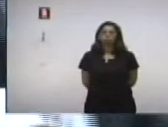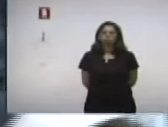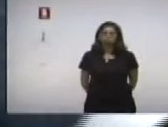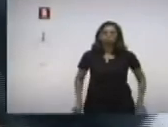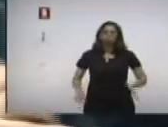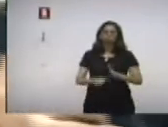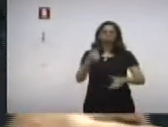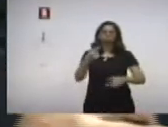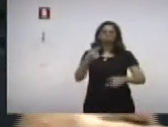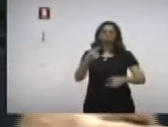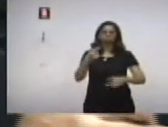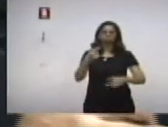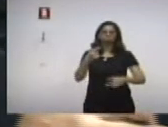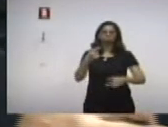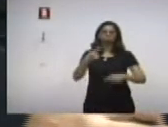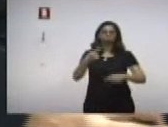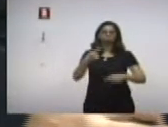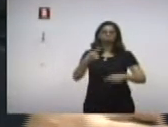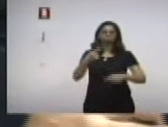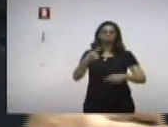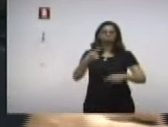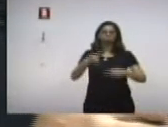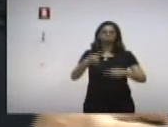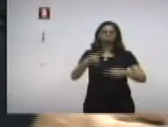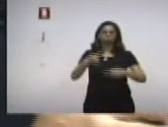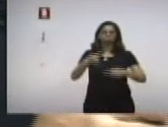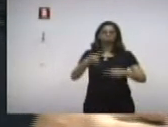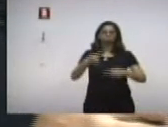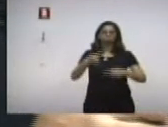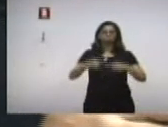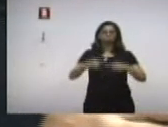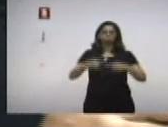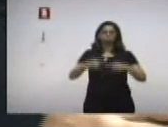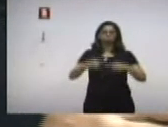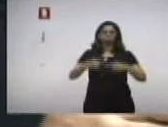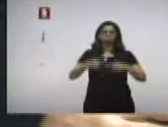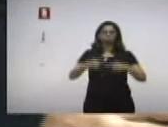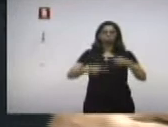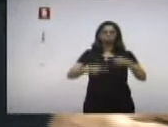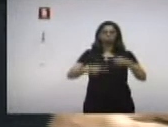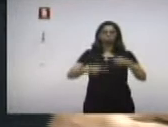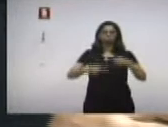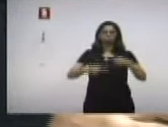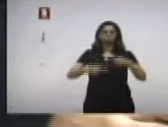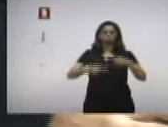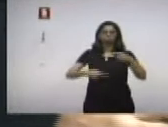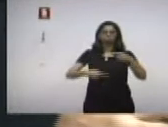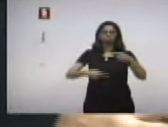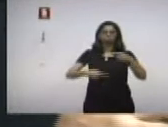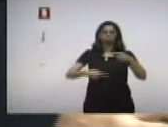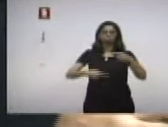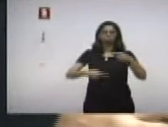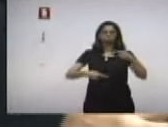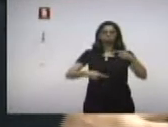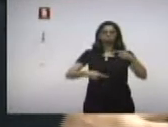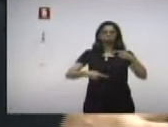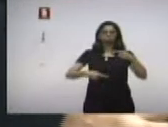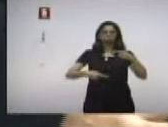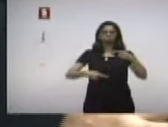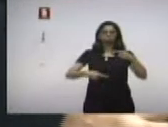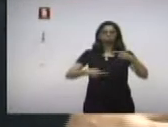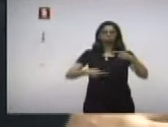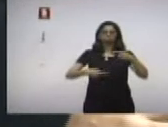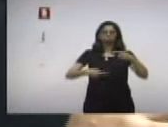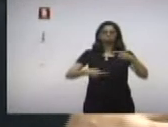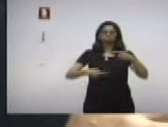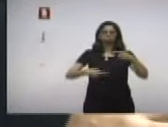a primeira discussão do projeto de lei nº 36/2014 executivo que dispõe sobre alteração da lei nº 3.010 e